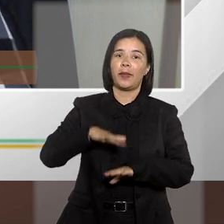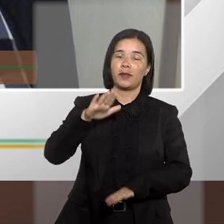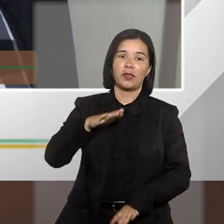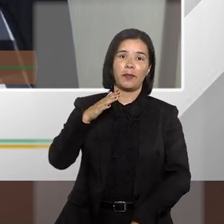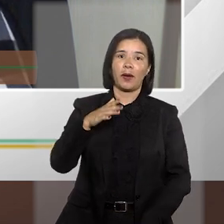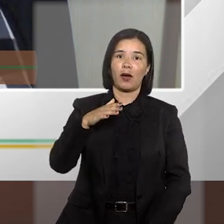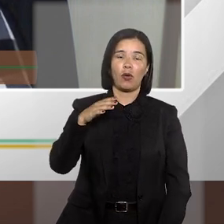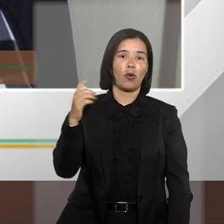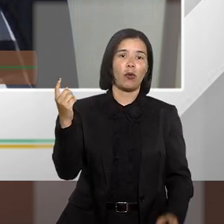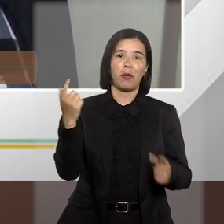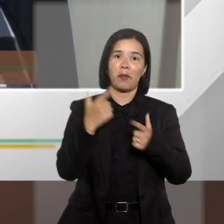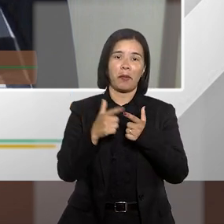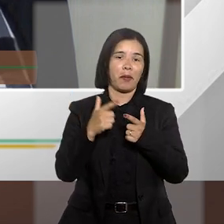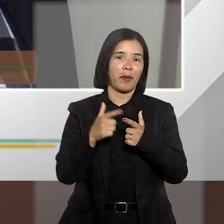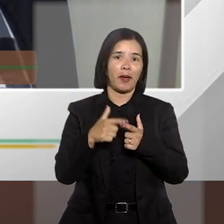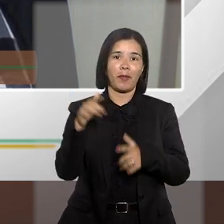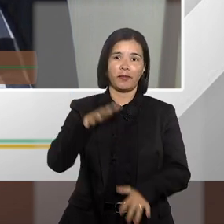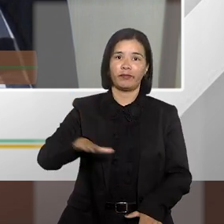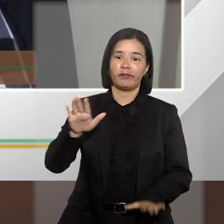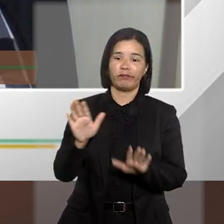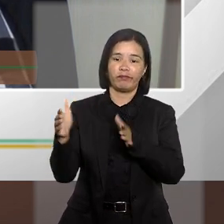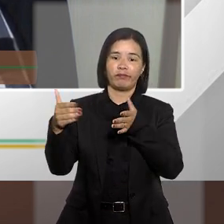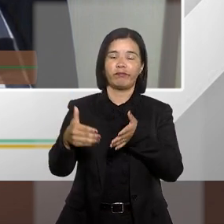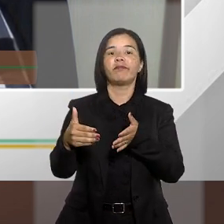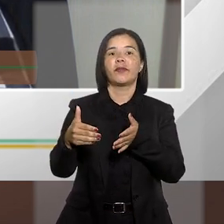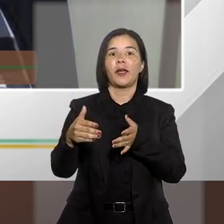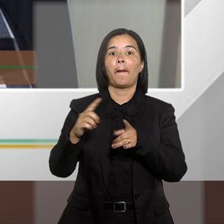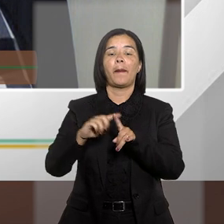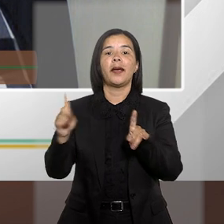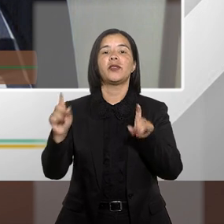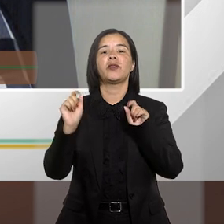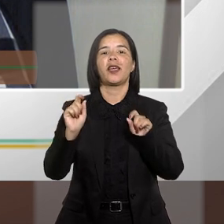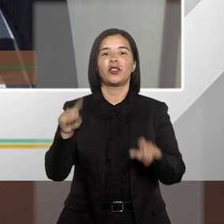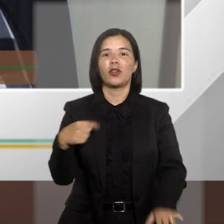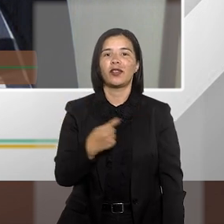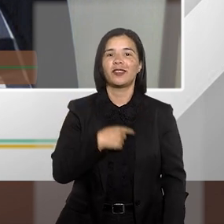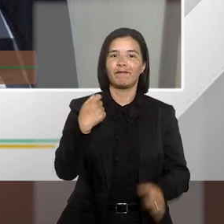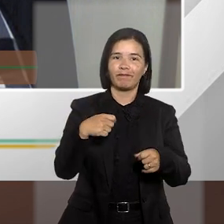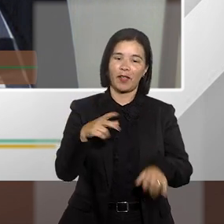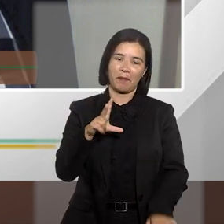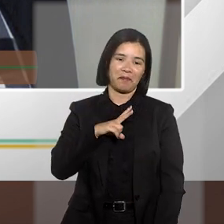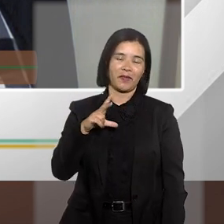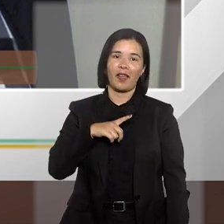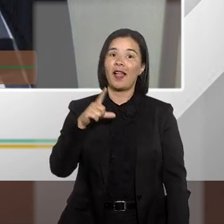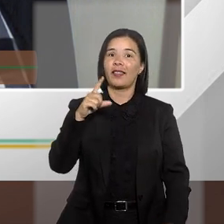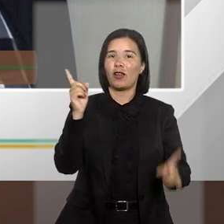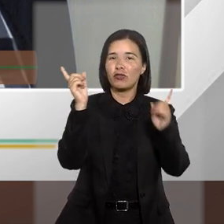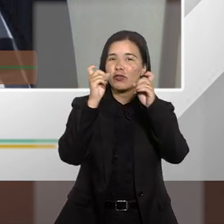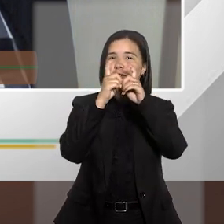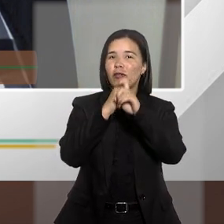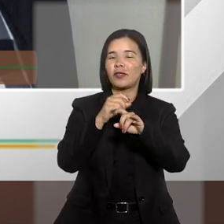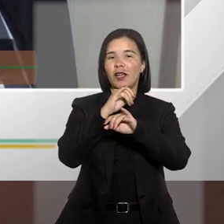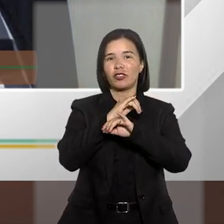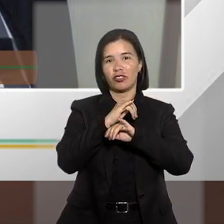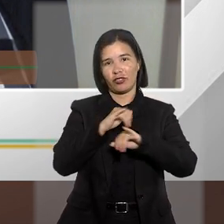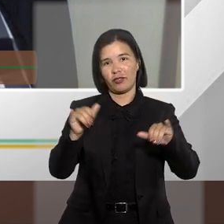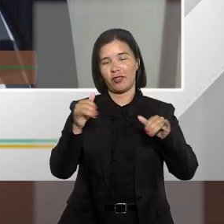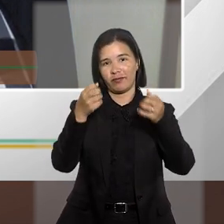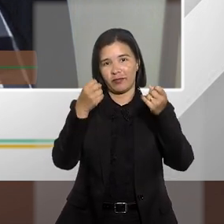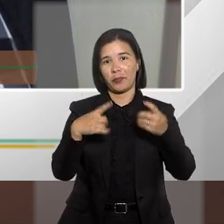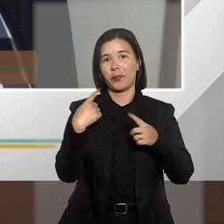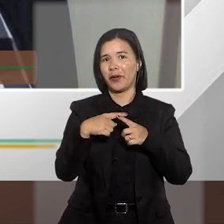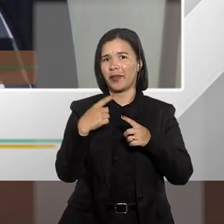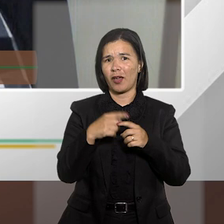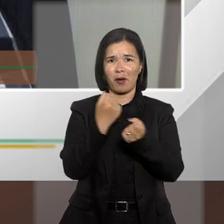dedicação exclusiva, quando na verdade a gente deveria. Eu particularmente tenho muita dificuldade de falar sobre isso, porque eu acho um absurdo que a gente tenha